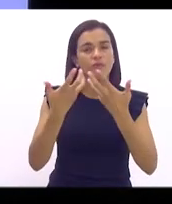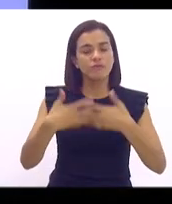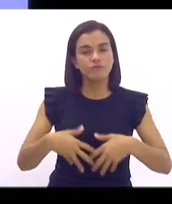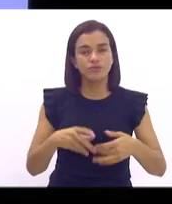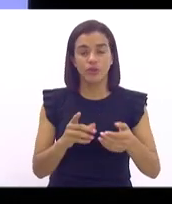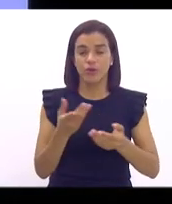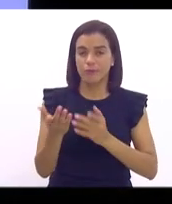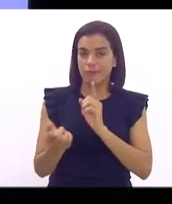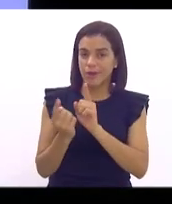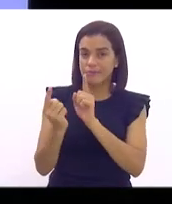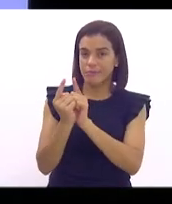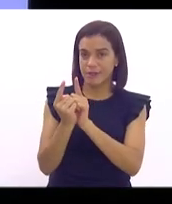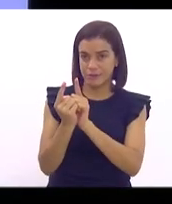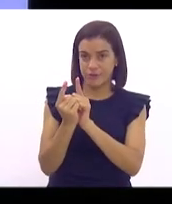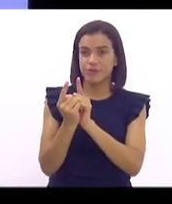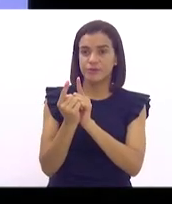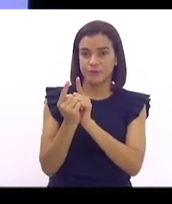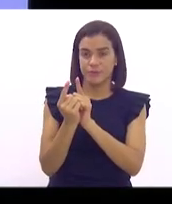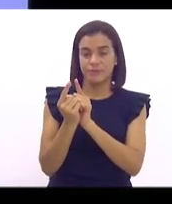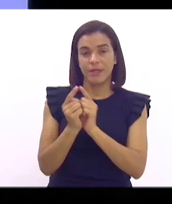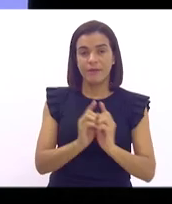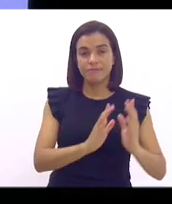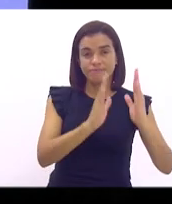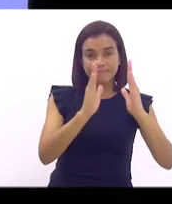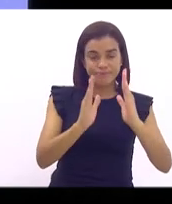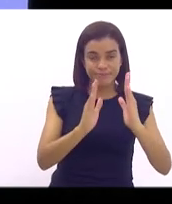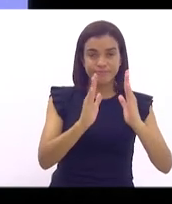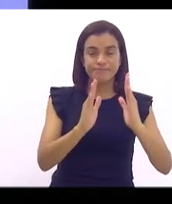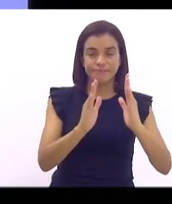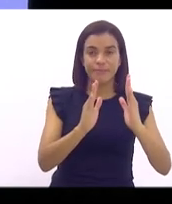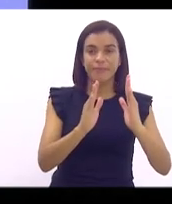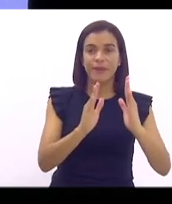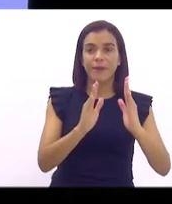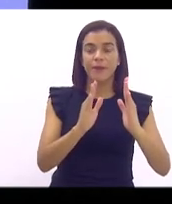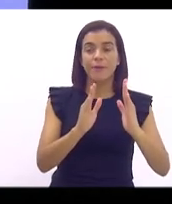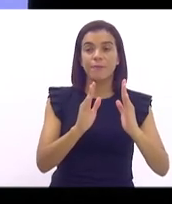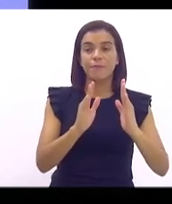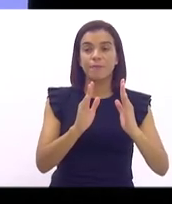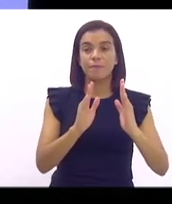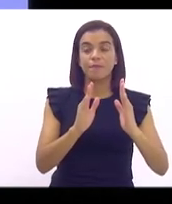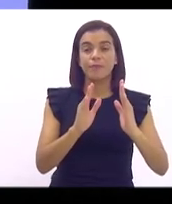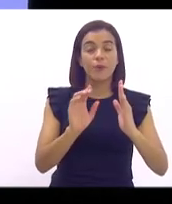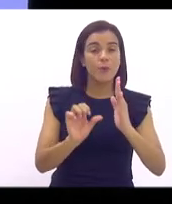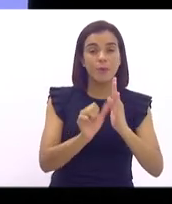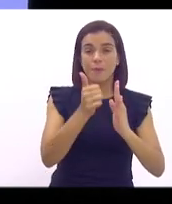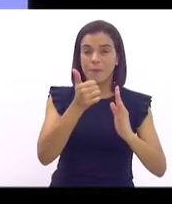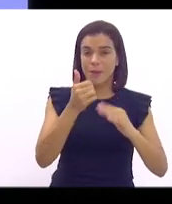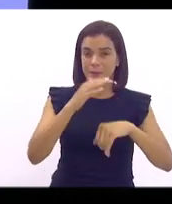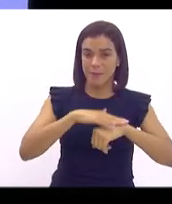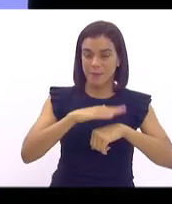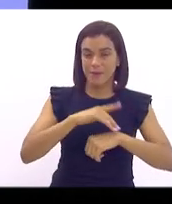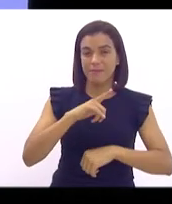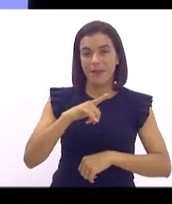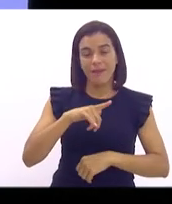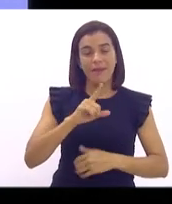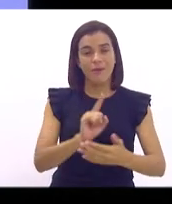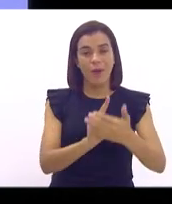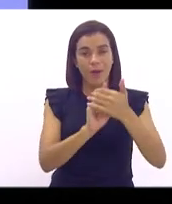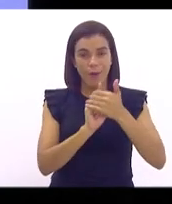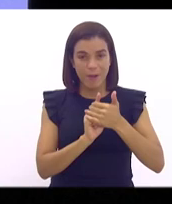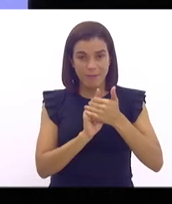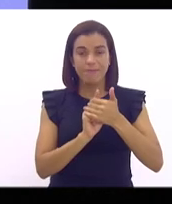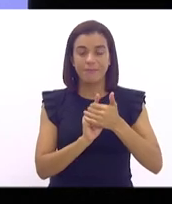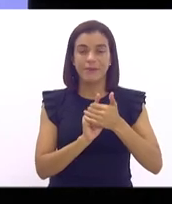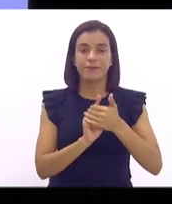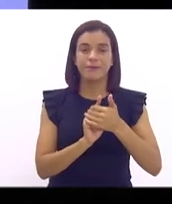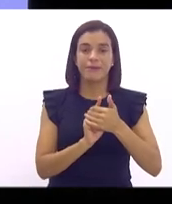esse atendimento, né, de essa etapa, esse fluxo construído? No primeiro momento, tem a questão do acolhimento, que a gente chama